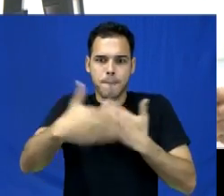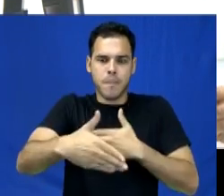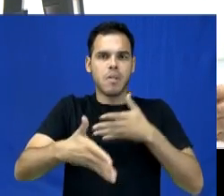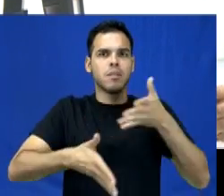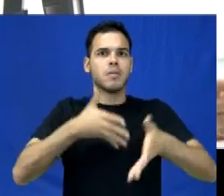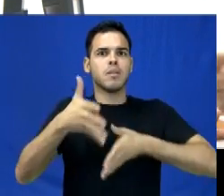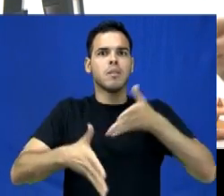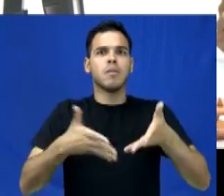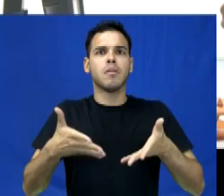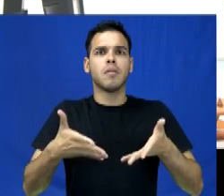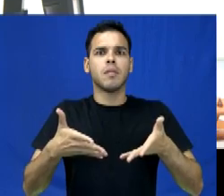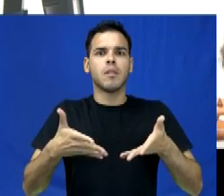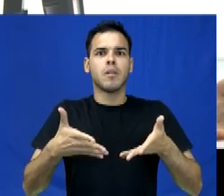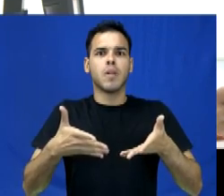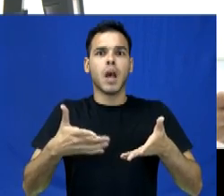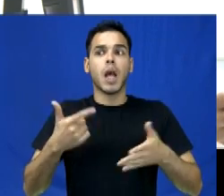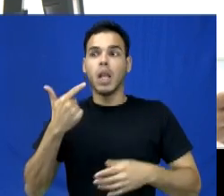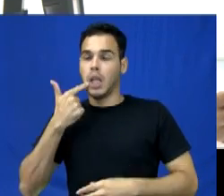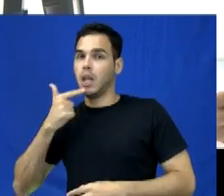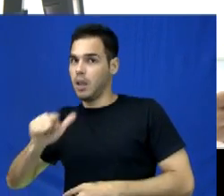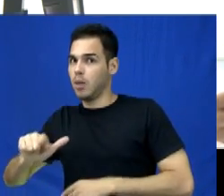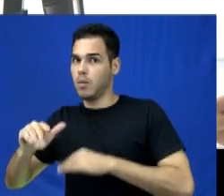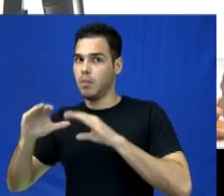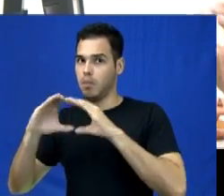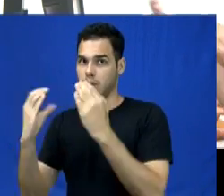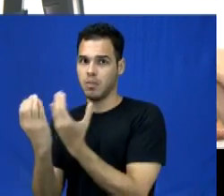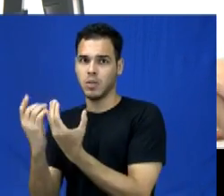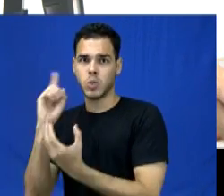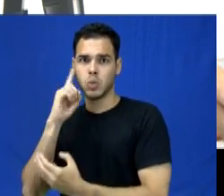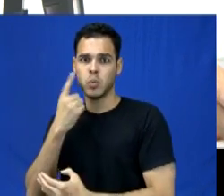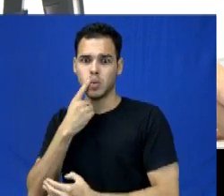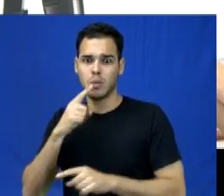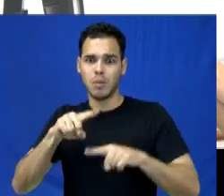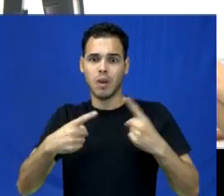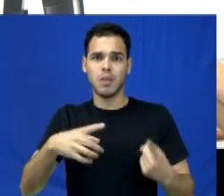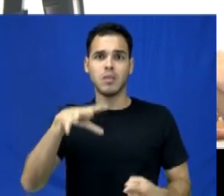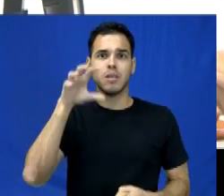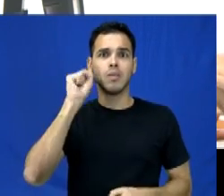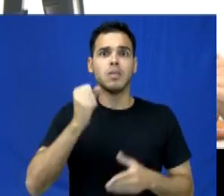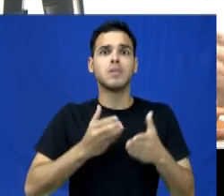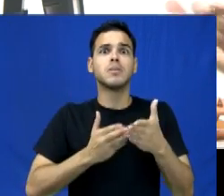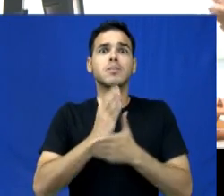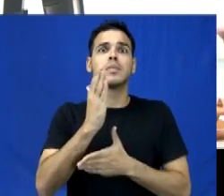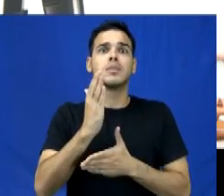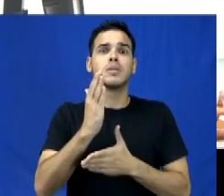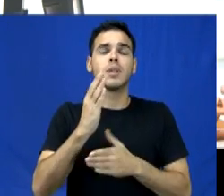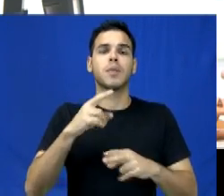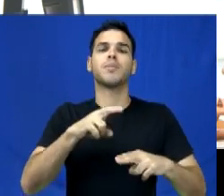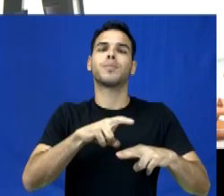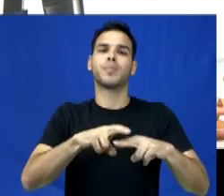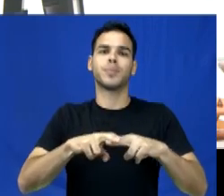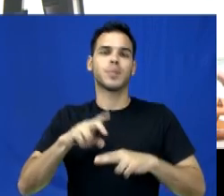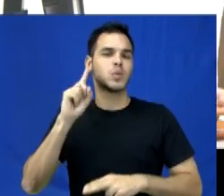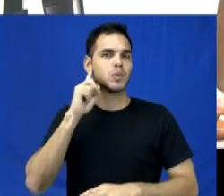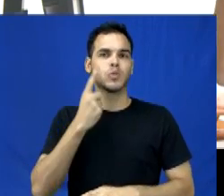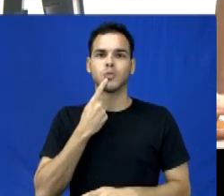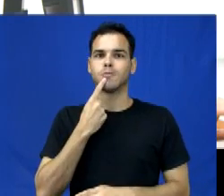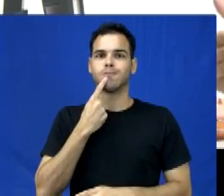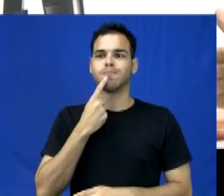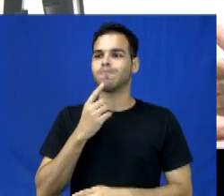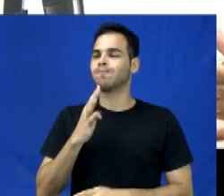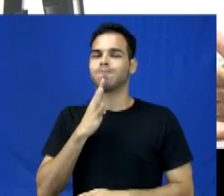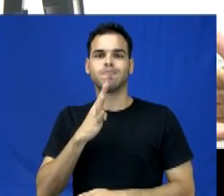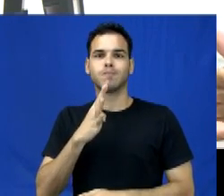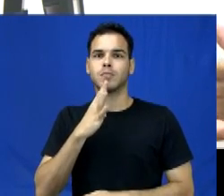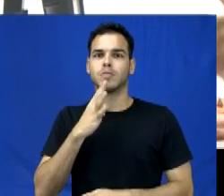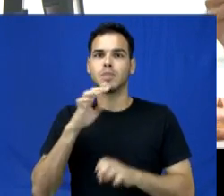língua de sinais é a língua da comunidade surda e é o ouvinte que passa 90%? Por quê? Porque o surdo não conhece a